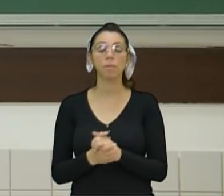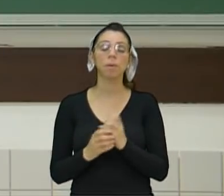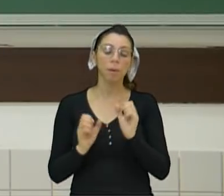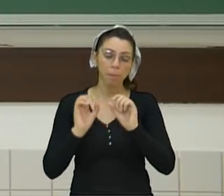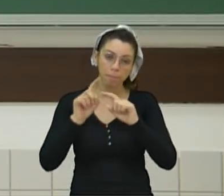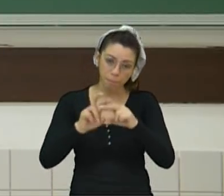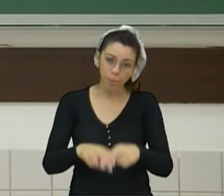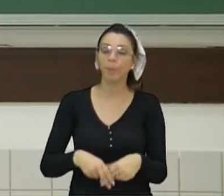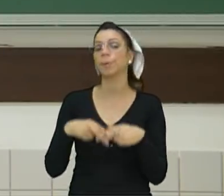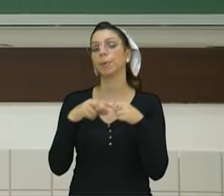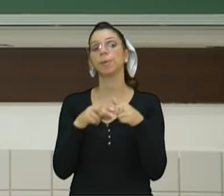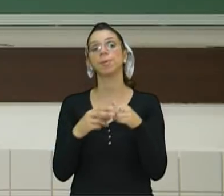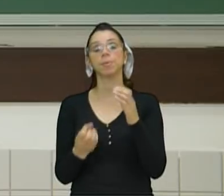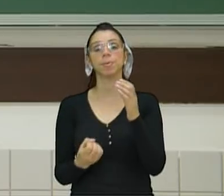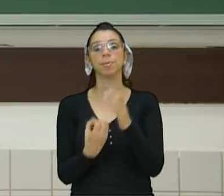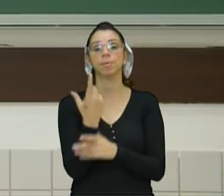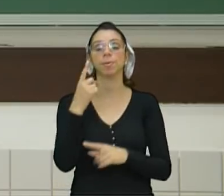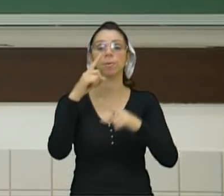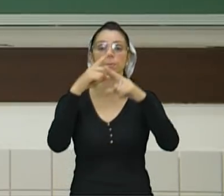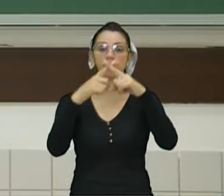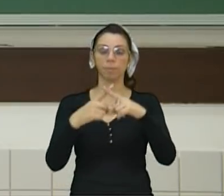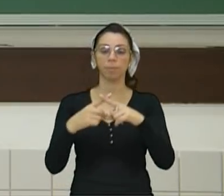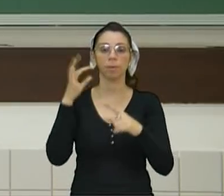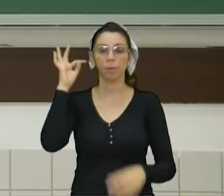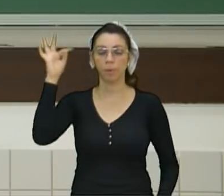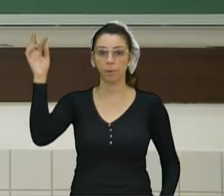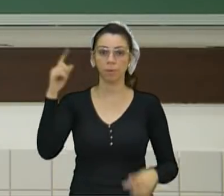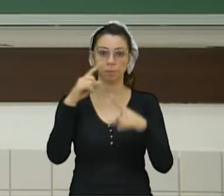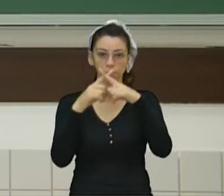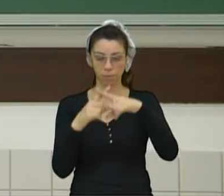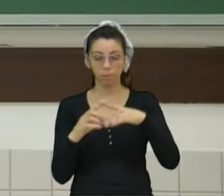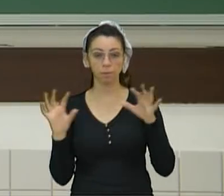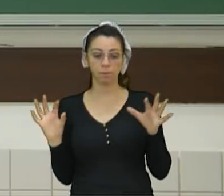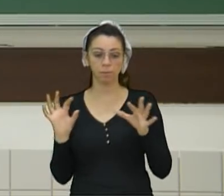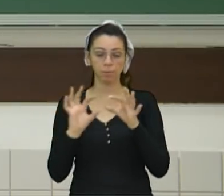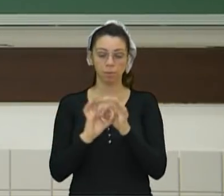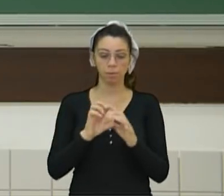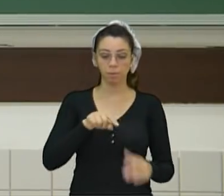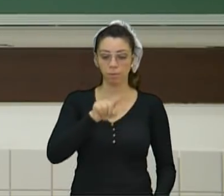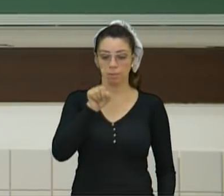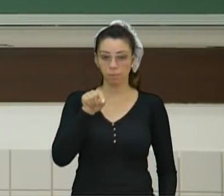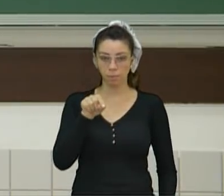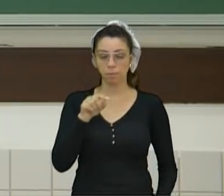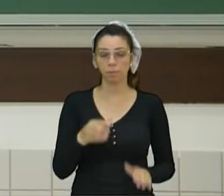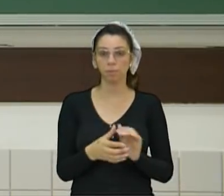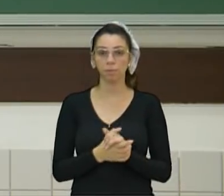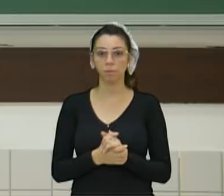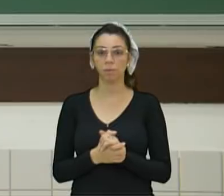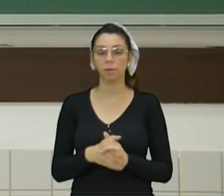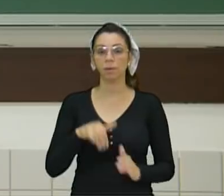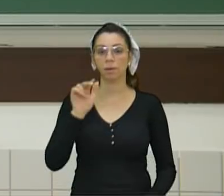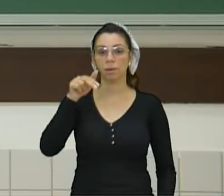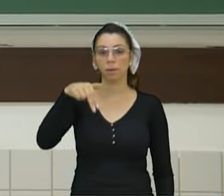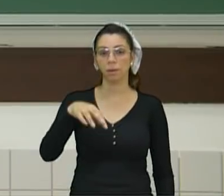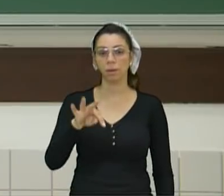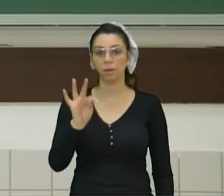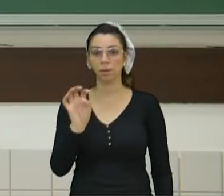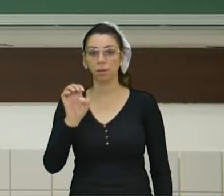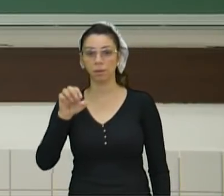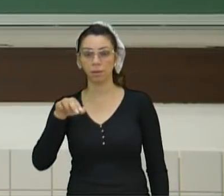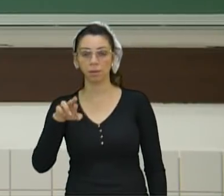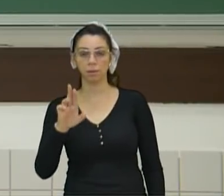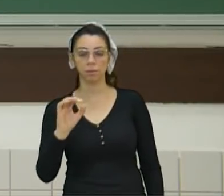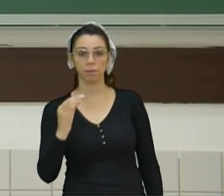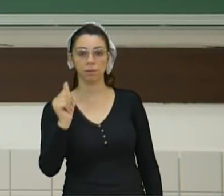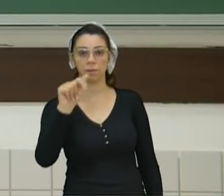aí da multiplicação que está totalmente atrelado também à interseção. Quando nós falamos de interseção, multiplicação. Quando